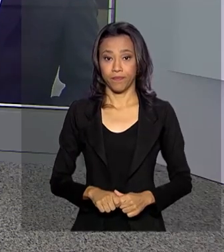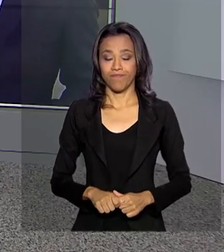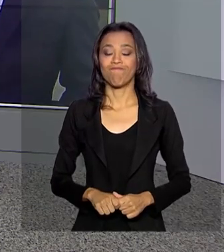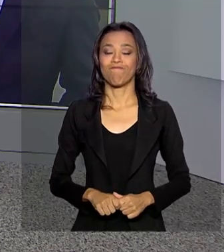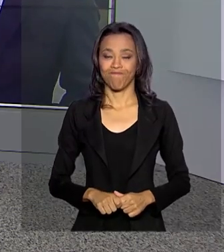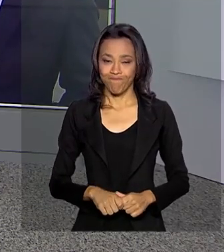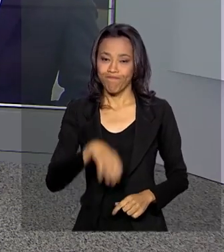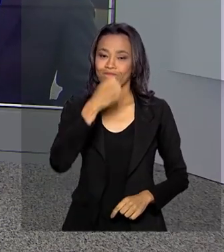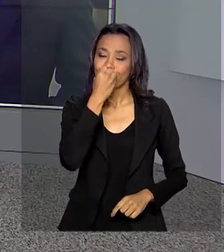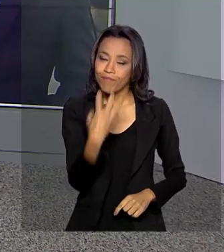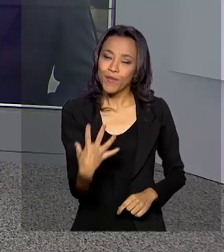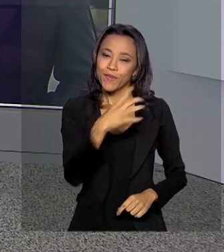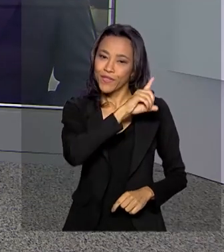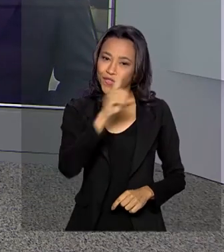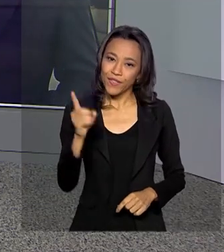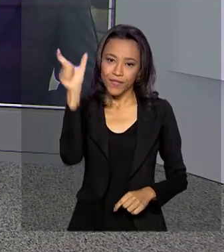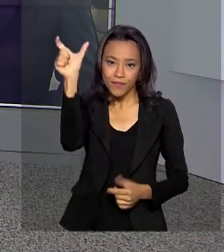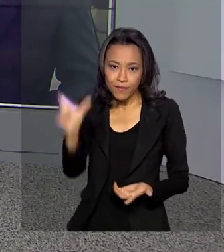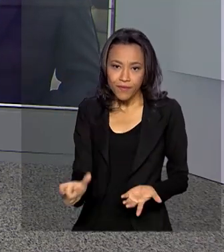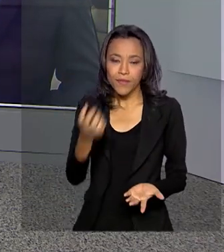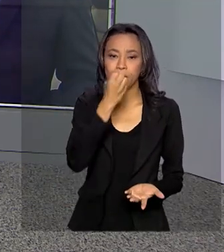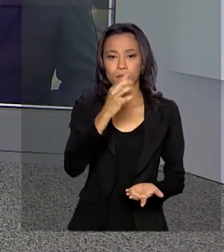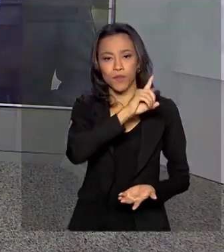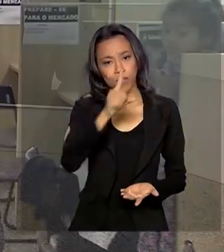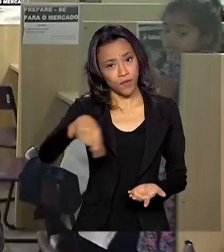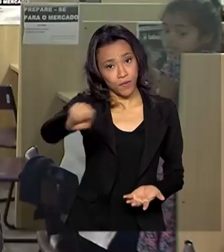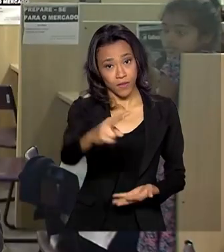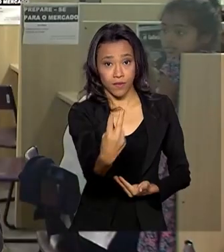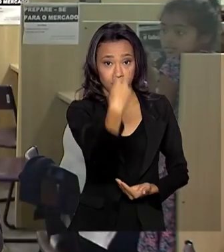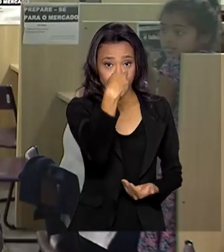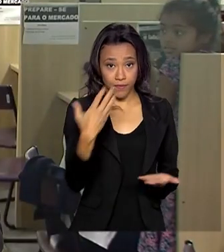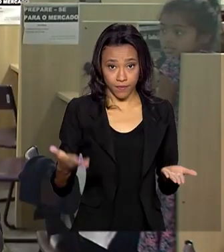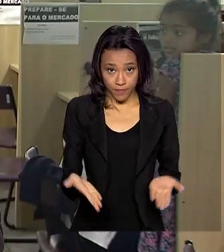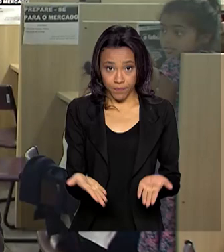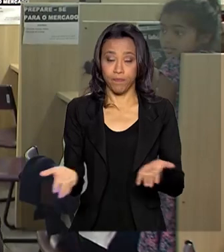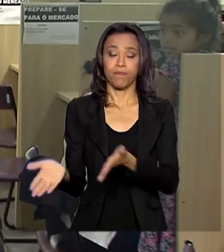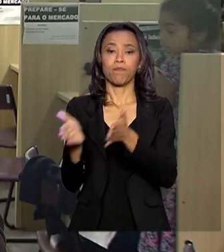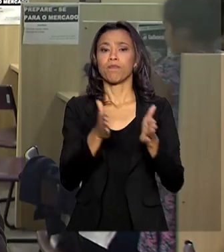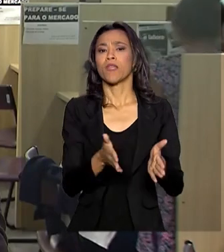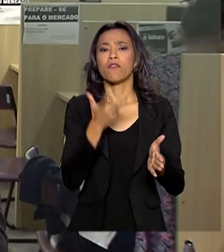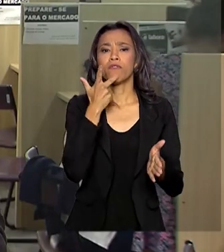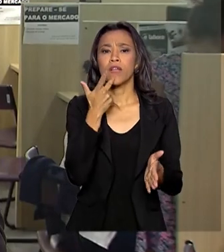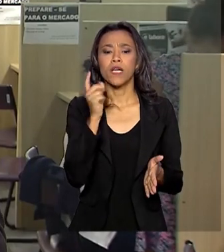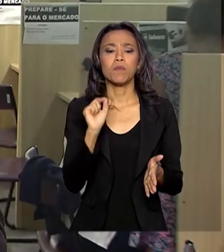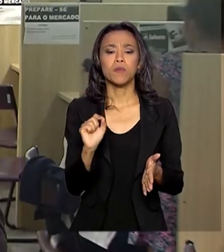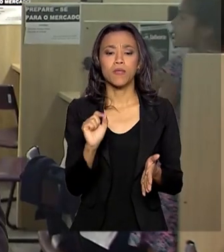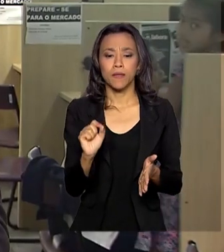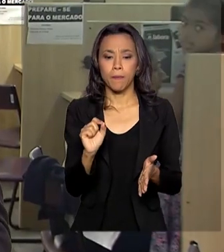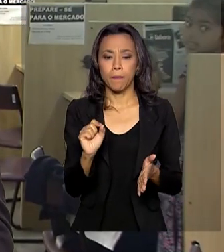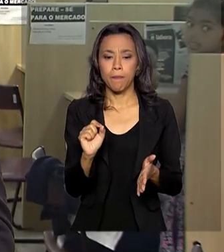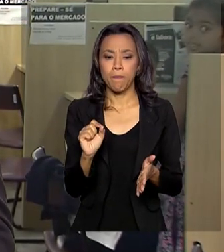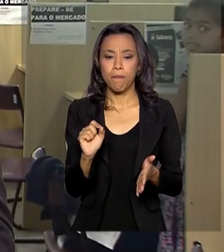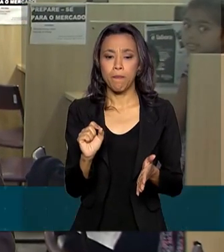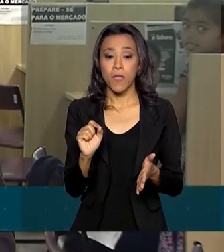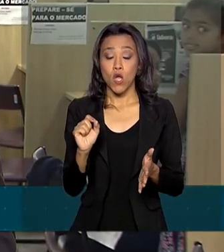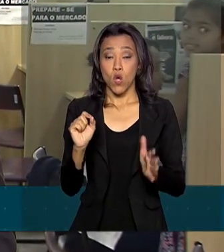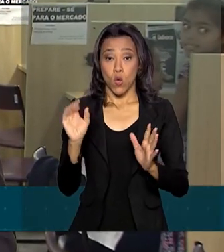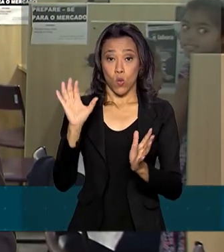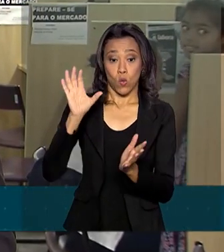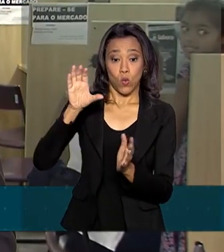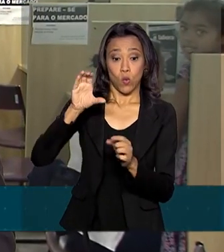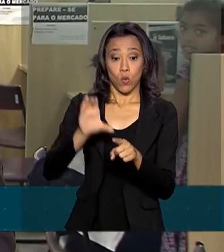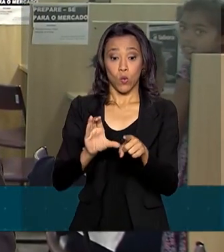Bom dia, Renata. Bom dia a você que acompanha o Brasil em Dia. Nós falamos neste momento do CAT, o Centro de Apoio